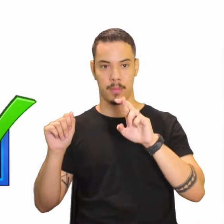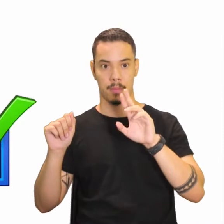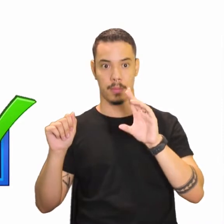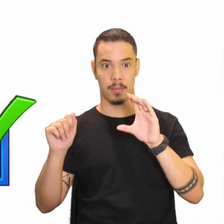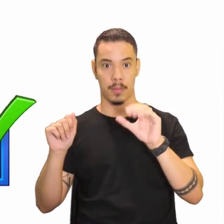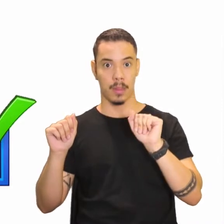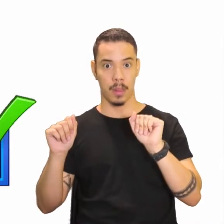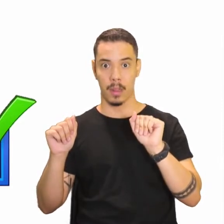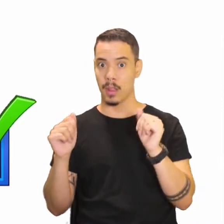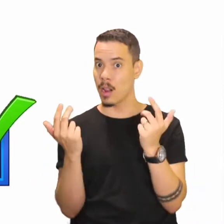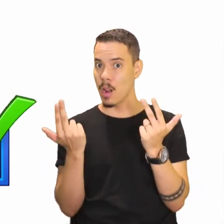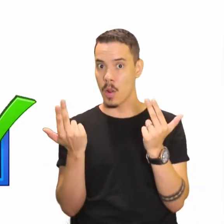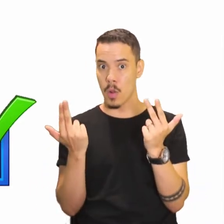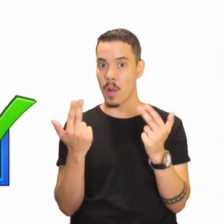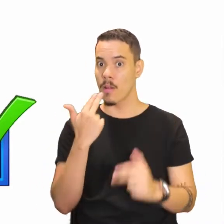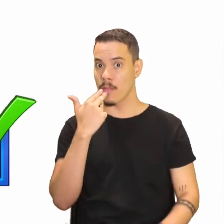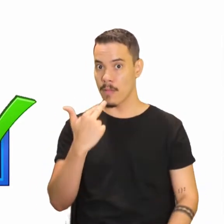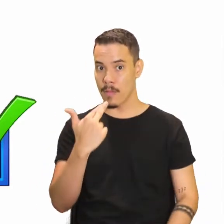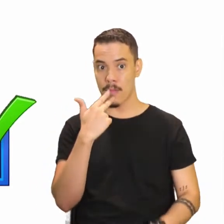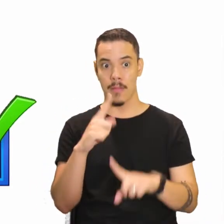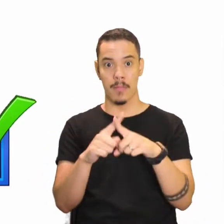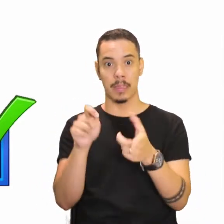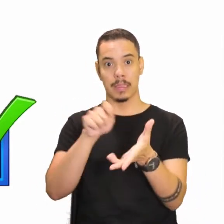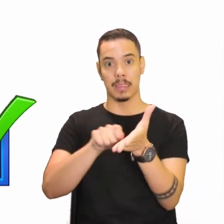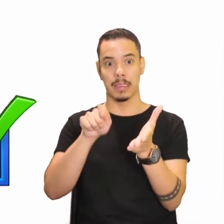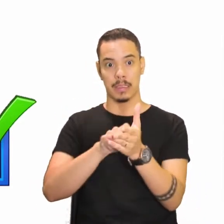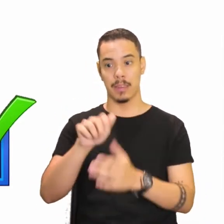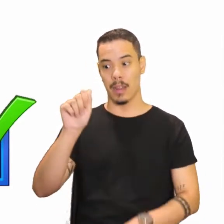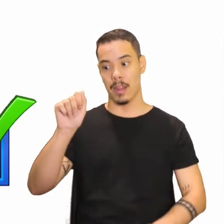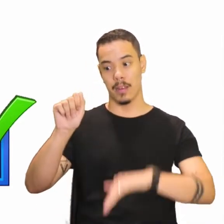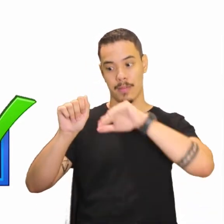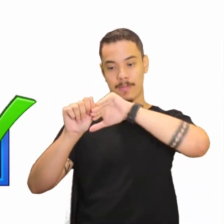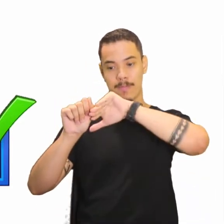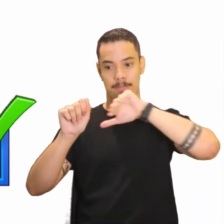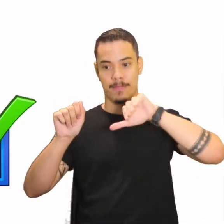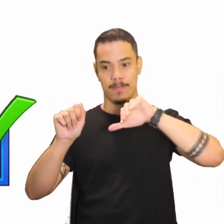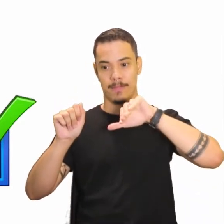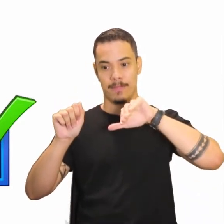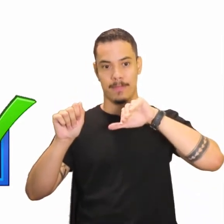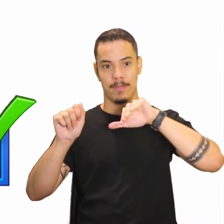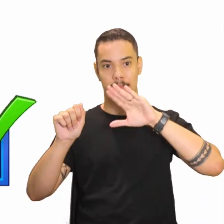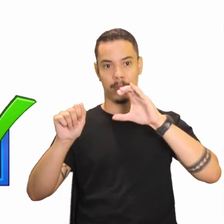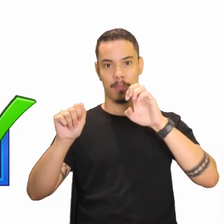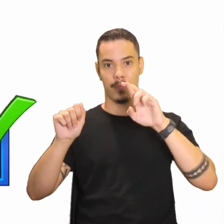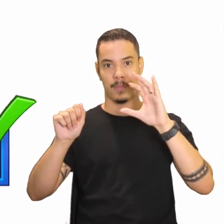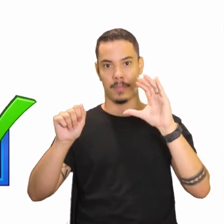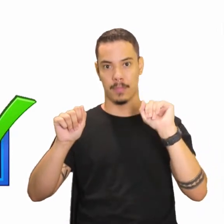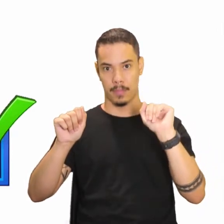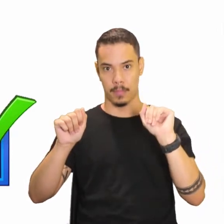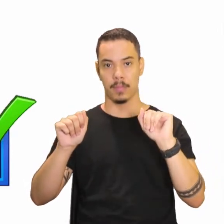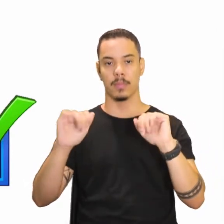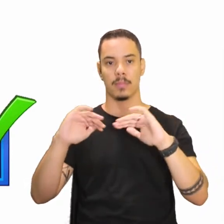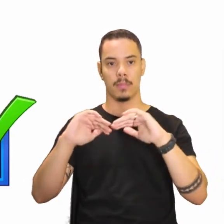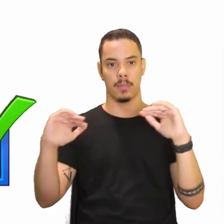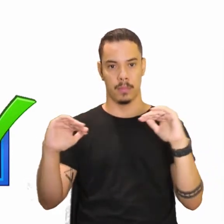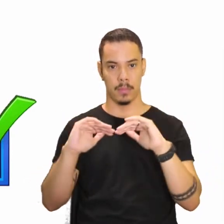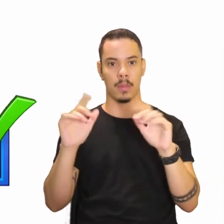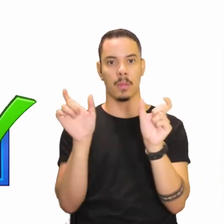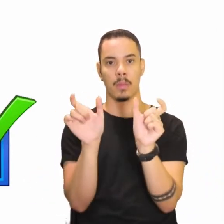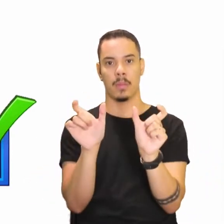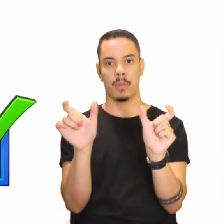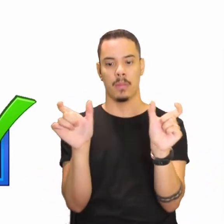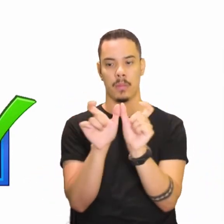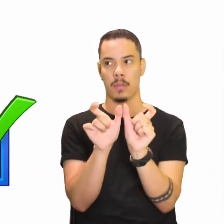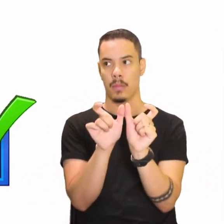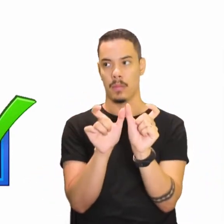a mesma pronúncia mas só que a escrita aqui, ó, separado. O A ficou separado da palavra